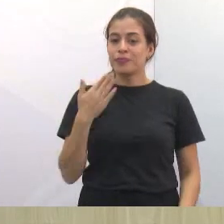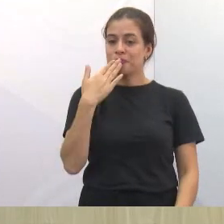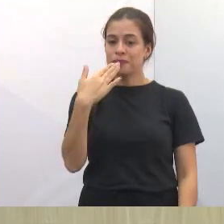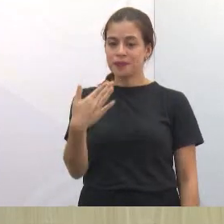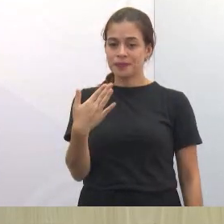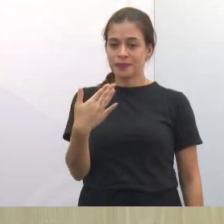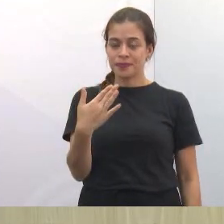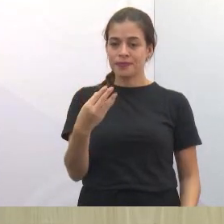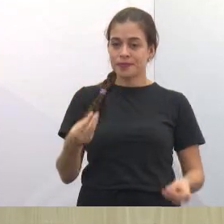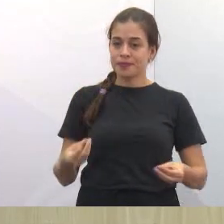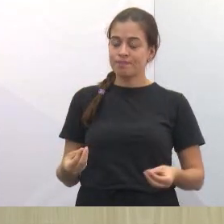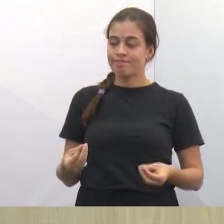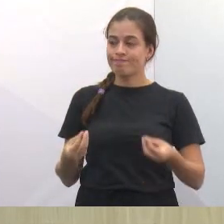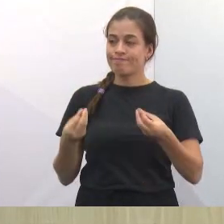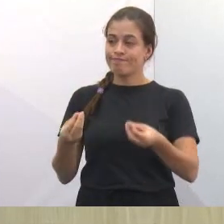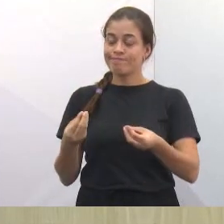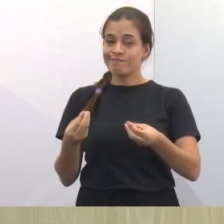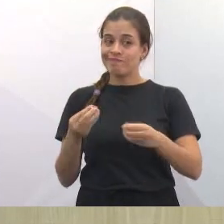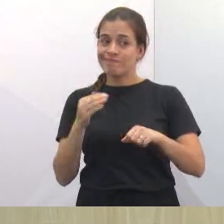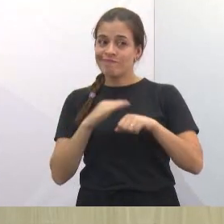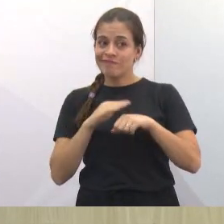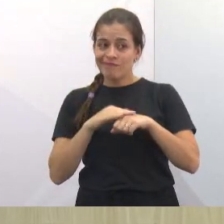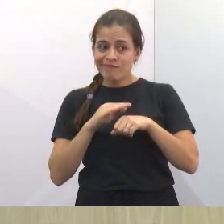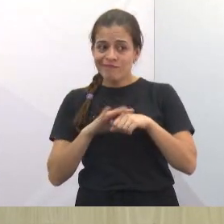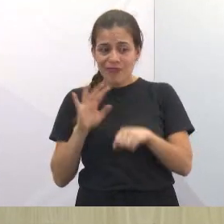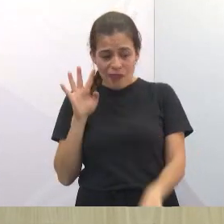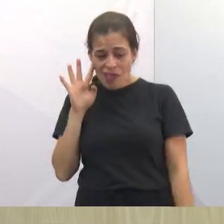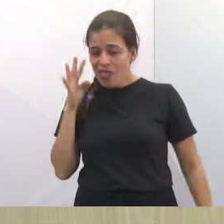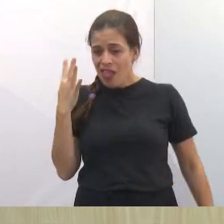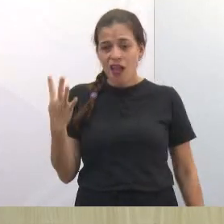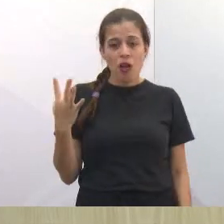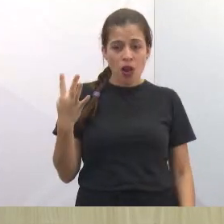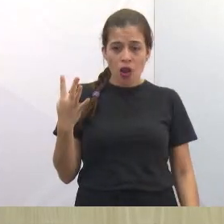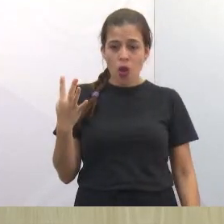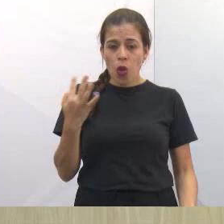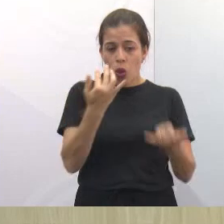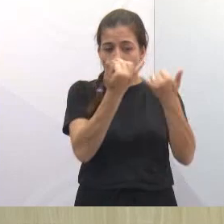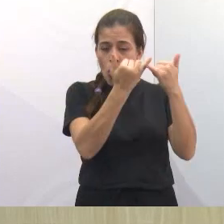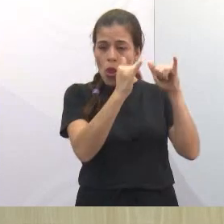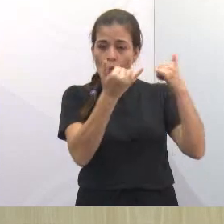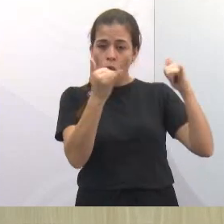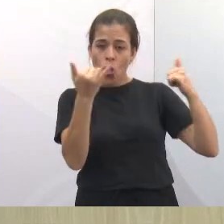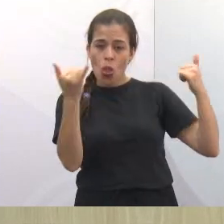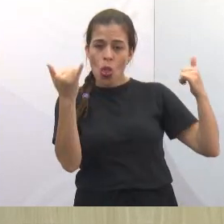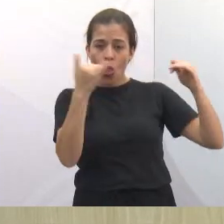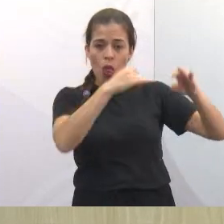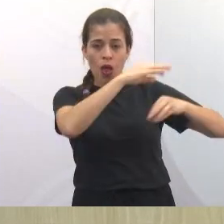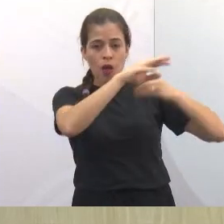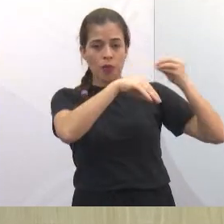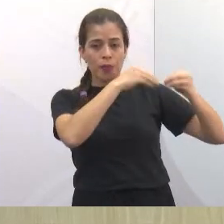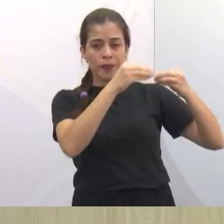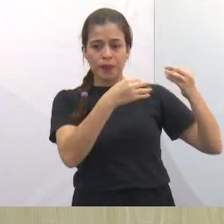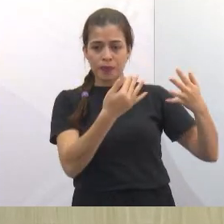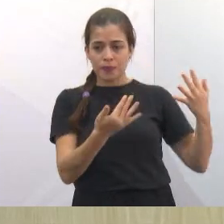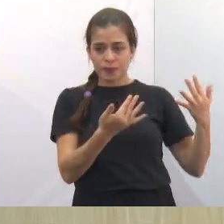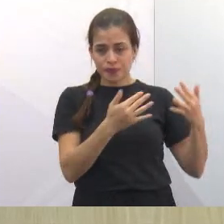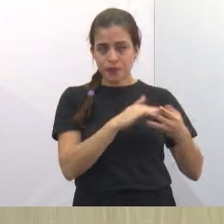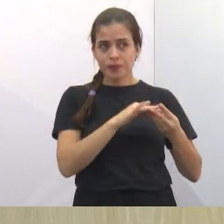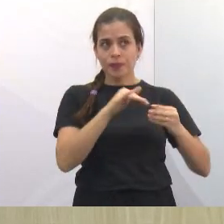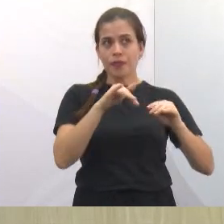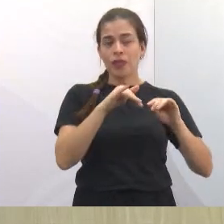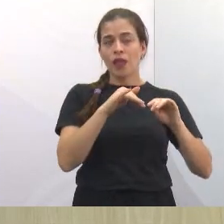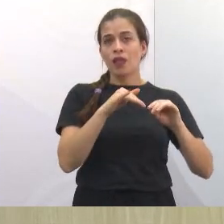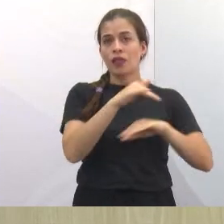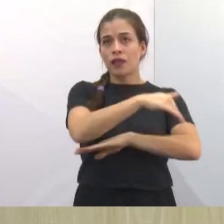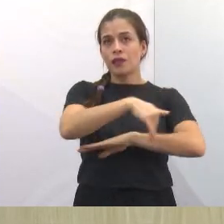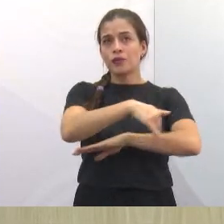solicitando a doação de medidas necessárias para a correção de fiação de sua rede instalada na rua